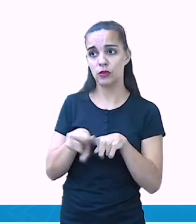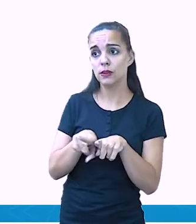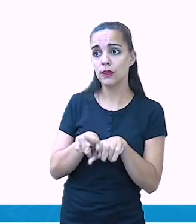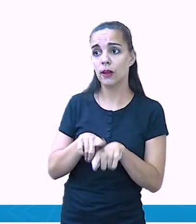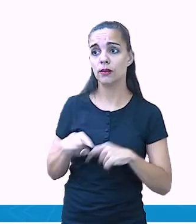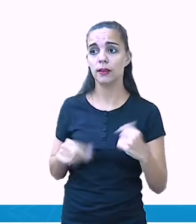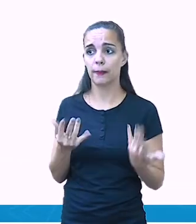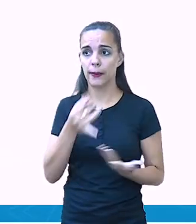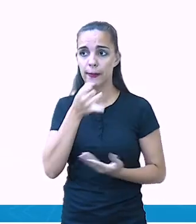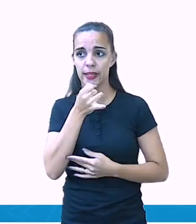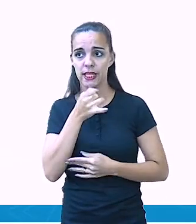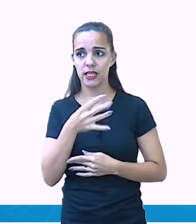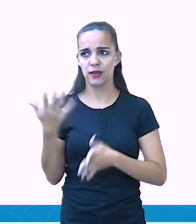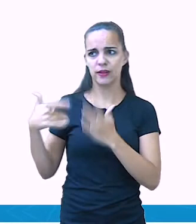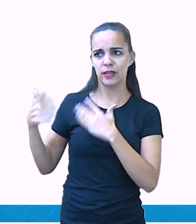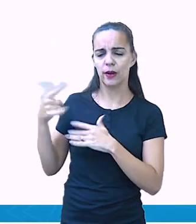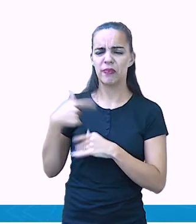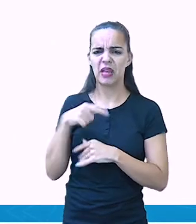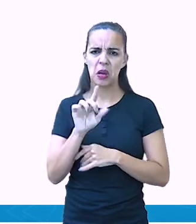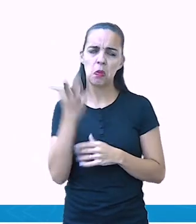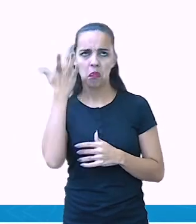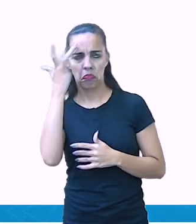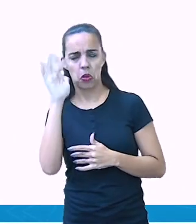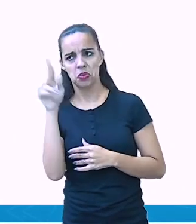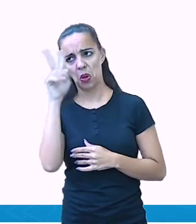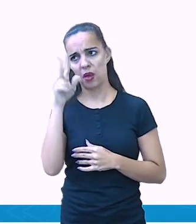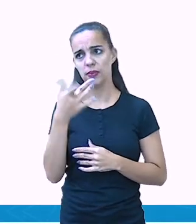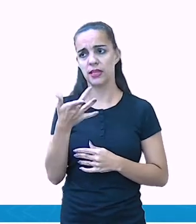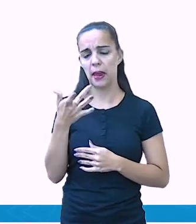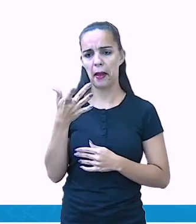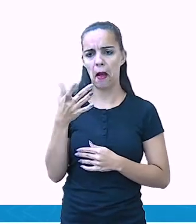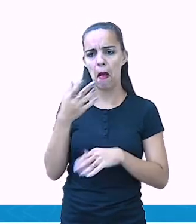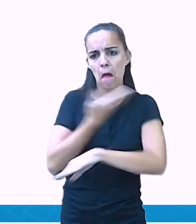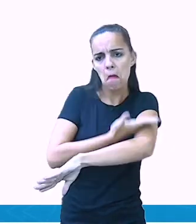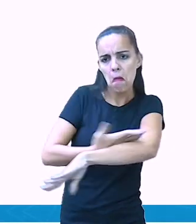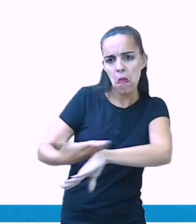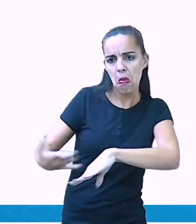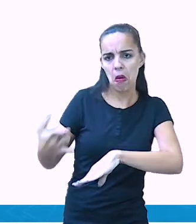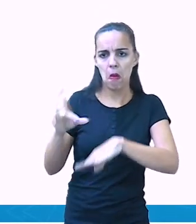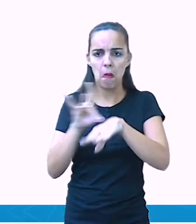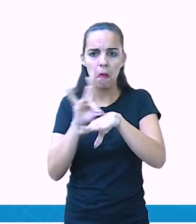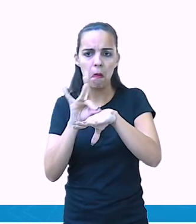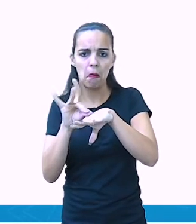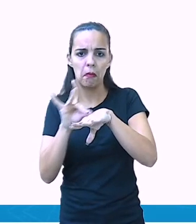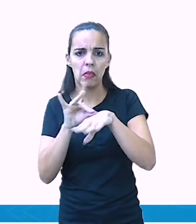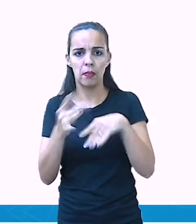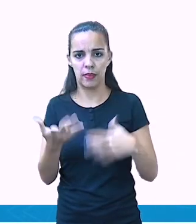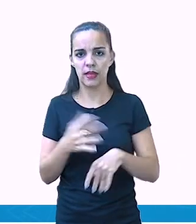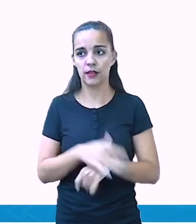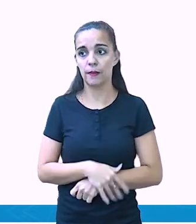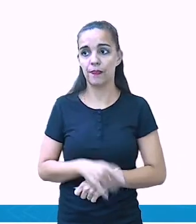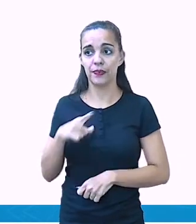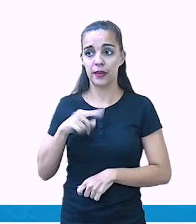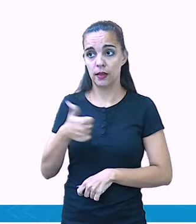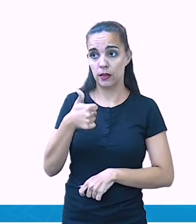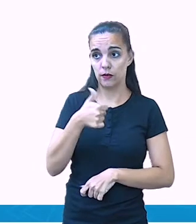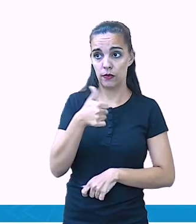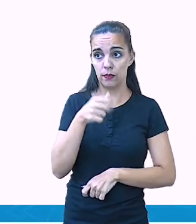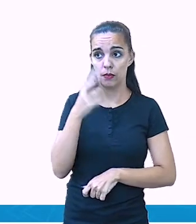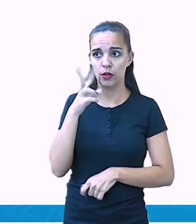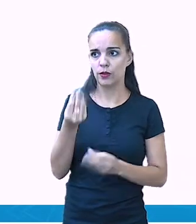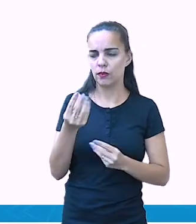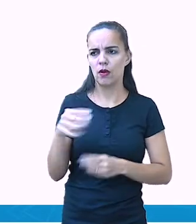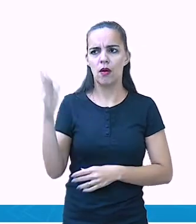eram coloridos, eles eram preto e branco, e depois eles ganharam cor, né? E um gibi que